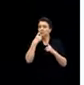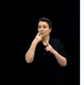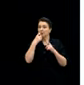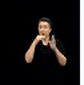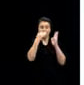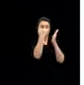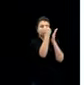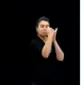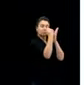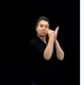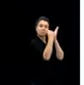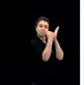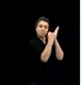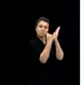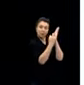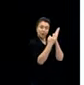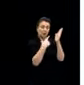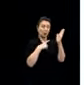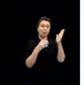de acordo com a presença ou ausência de